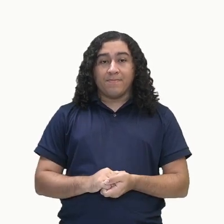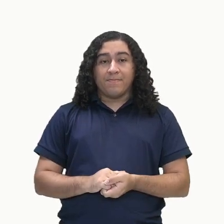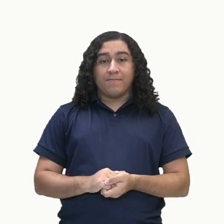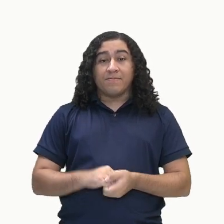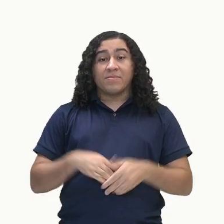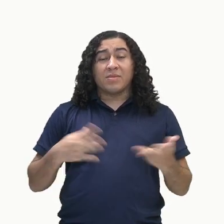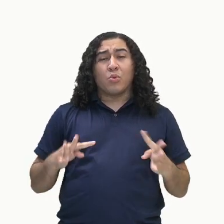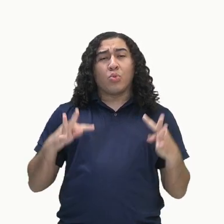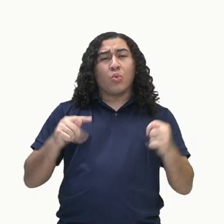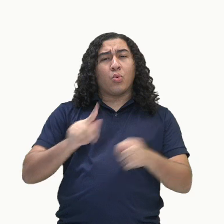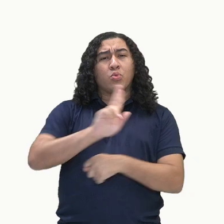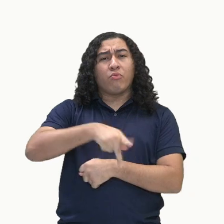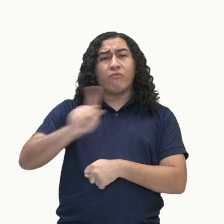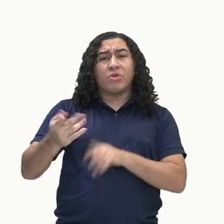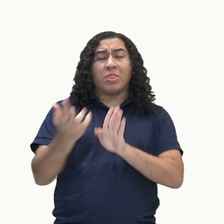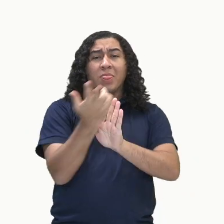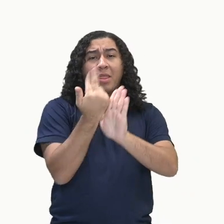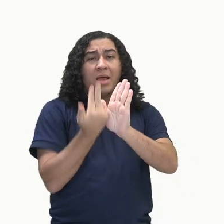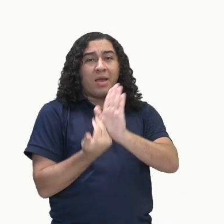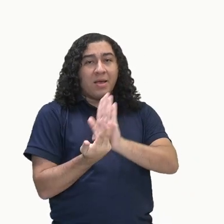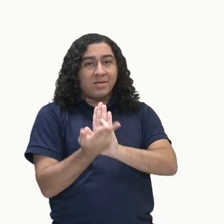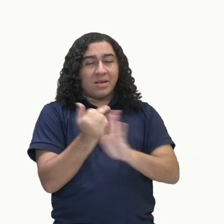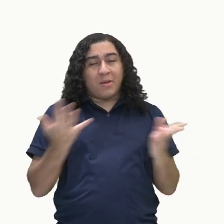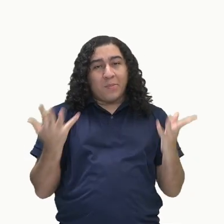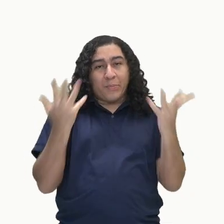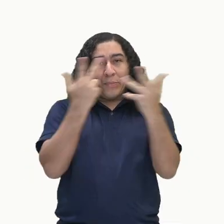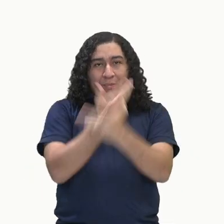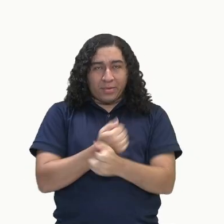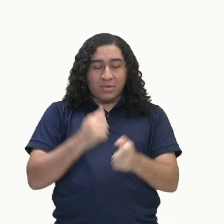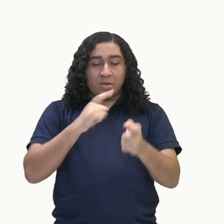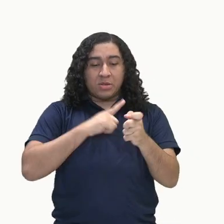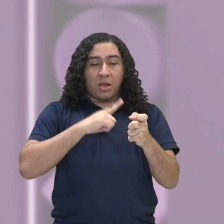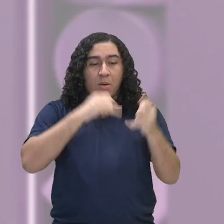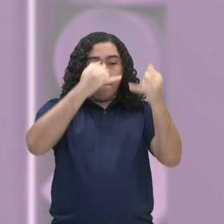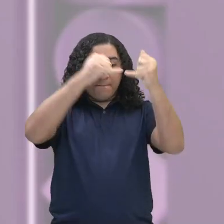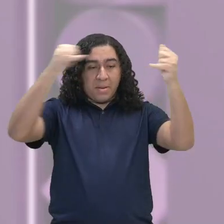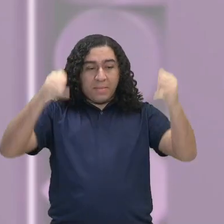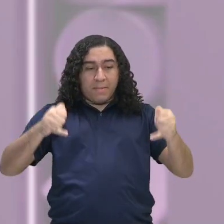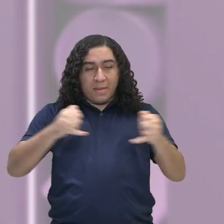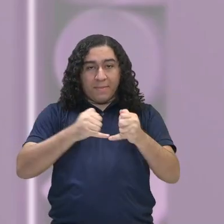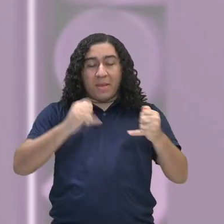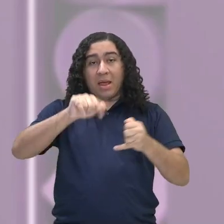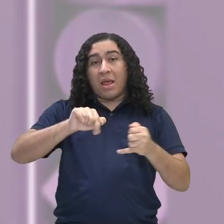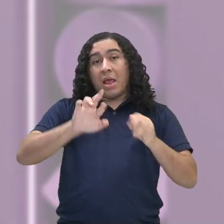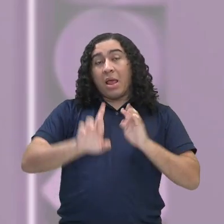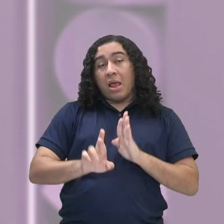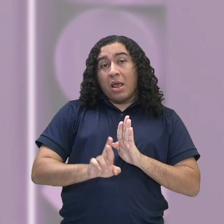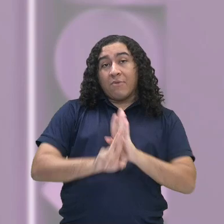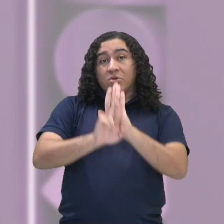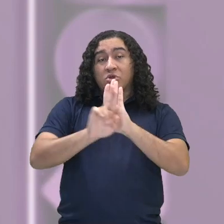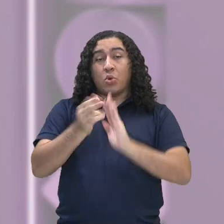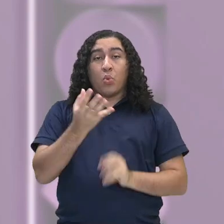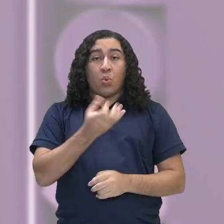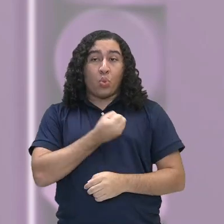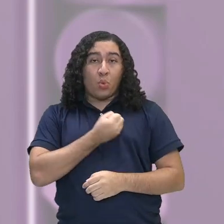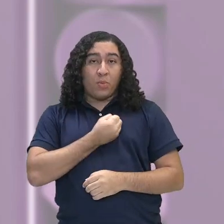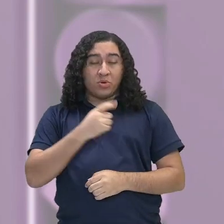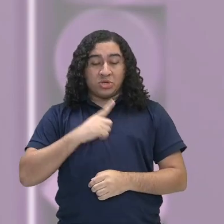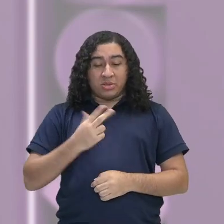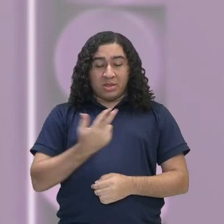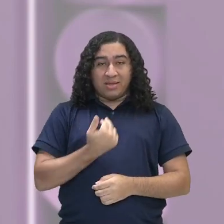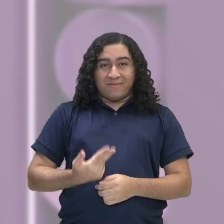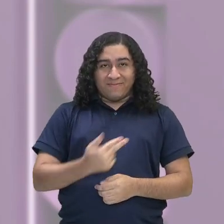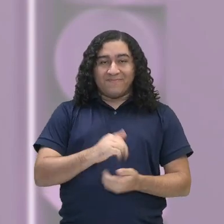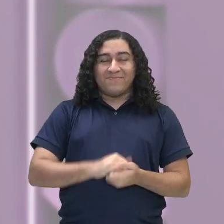professores todos desenharam aí os seus polígonos referente ao número que estava nas suas camisas. Tudo bem? Então, essa